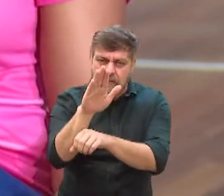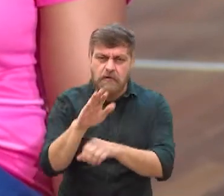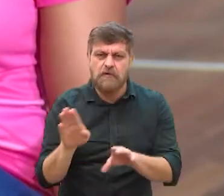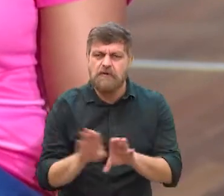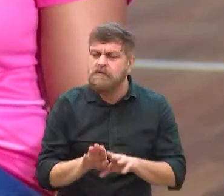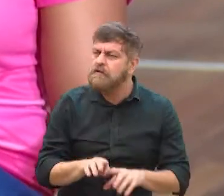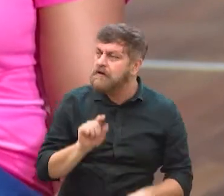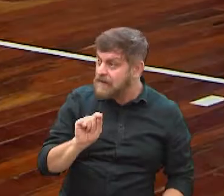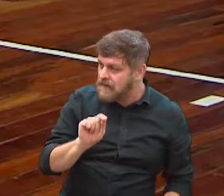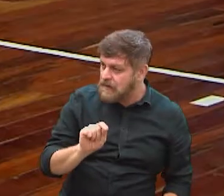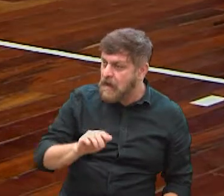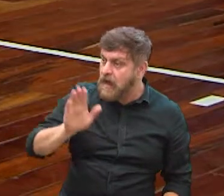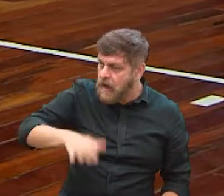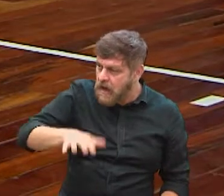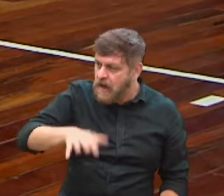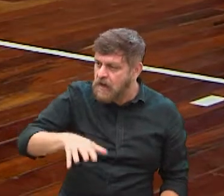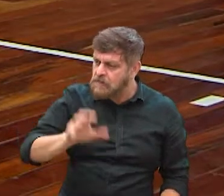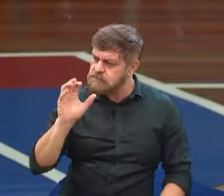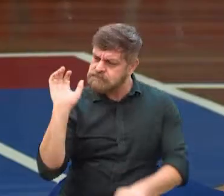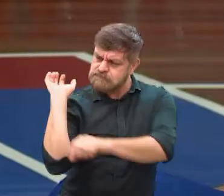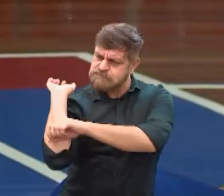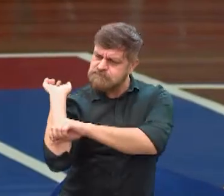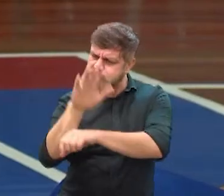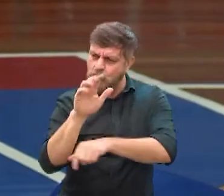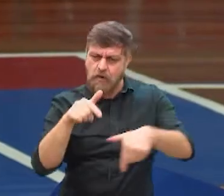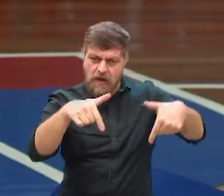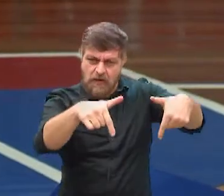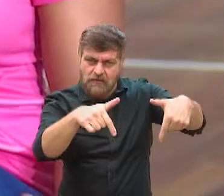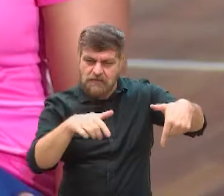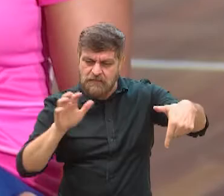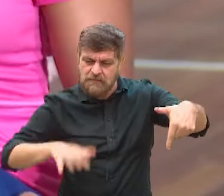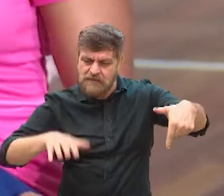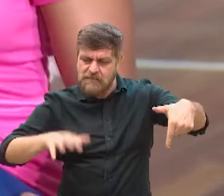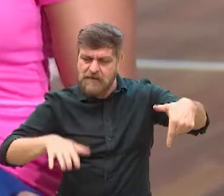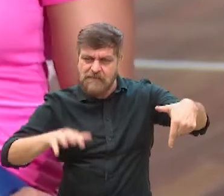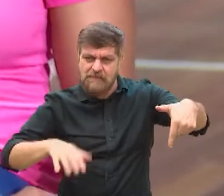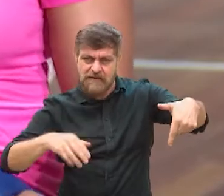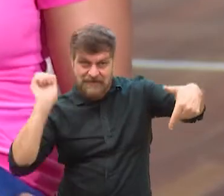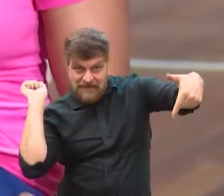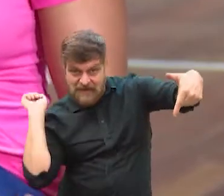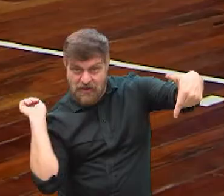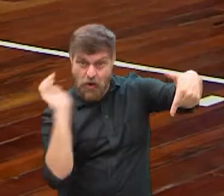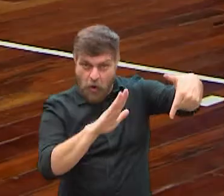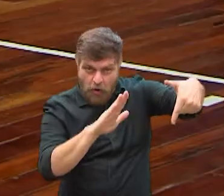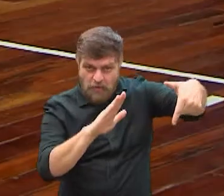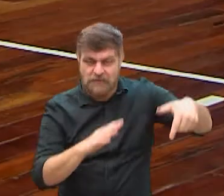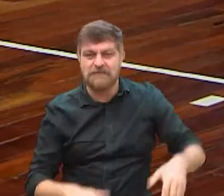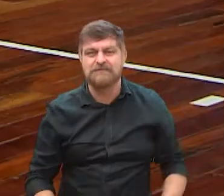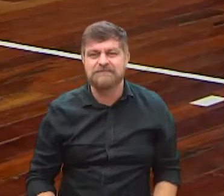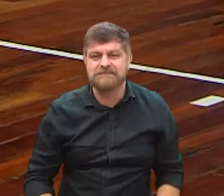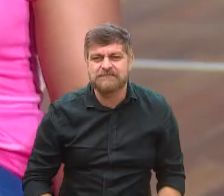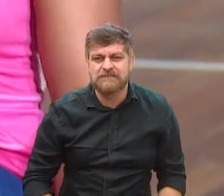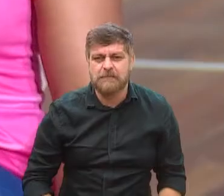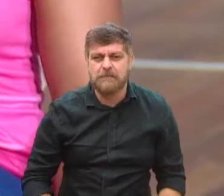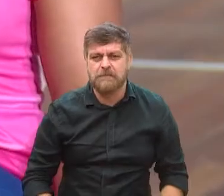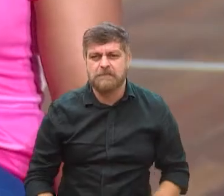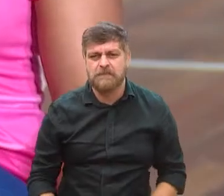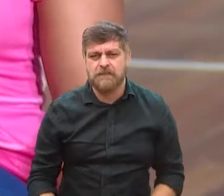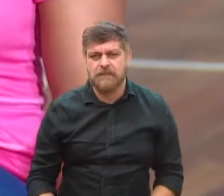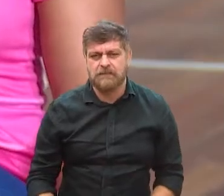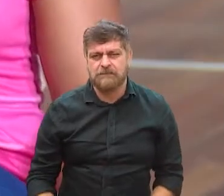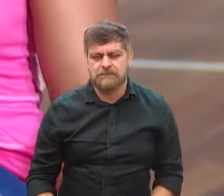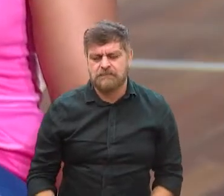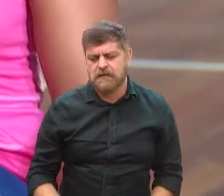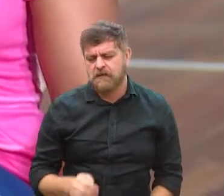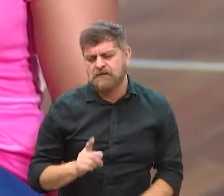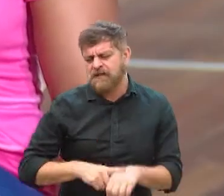aí depois... Handebol? Handebol. Que esporte é esse? Handebol é aquele que faz gol com a mão. Tá. Esse é o handebol. Mas